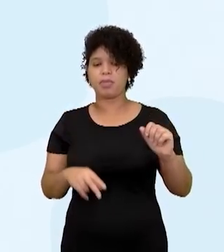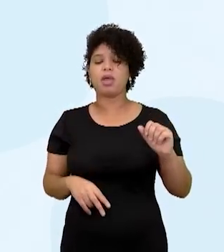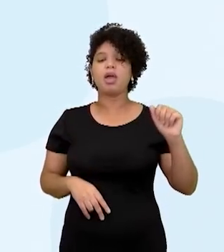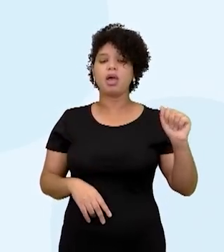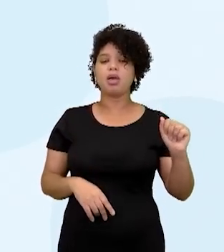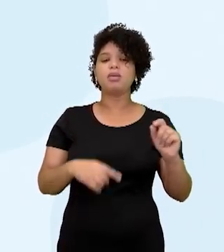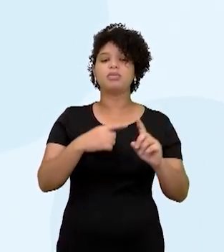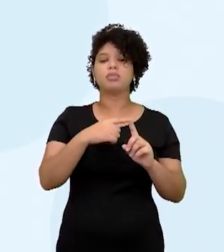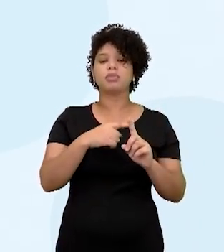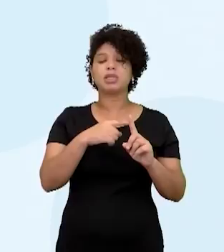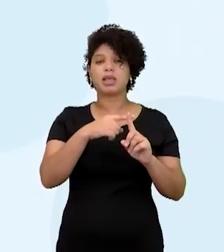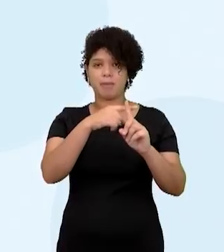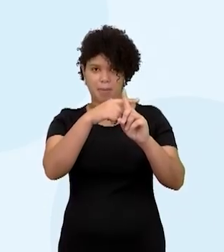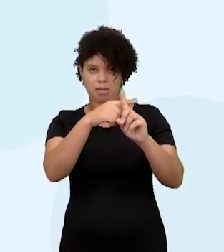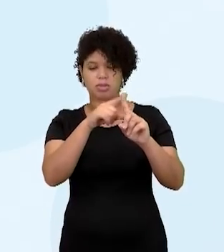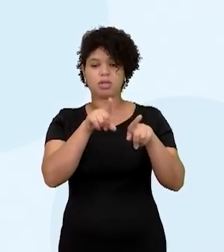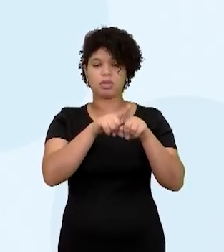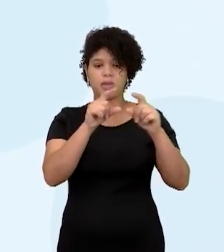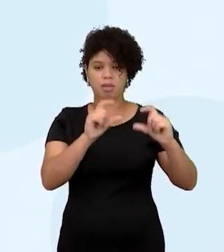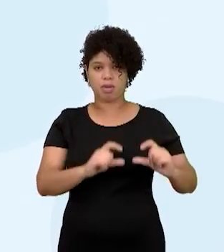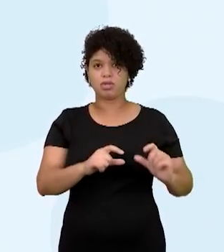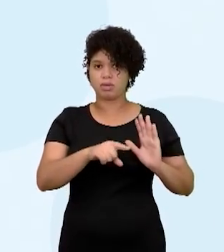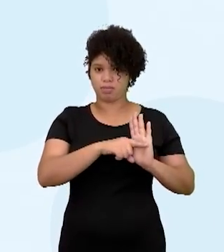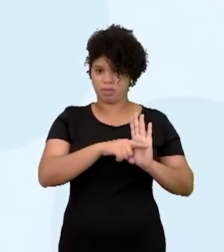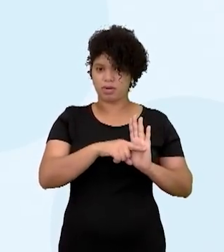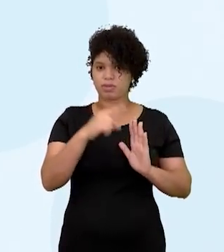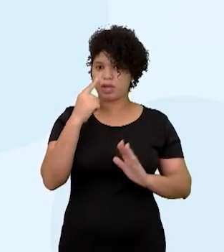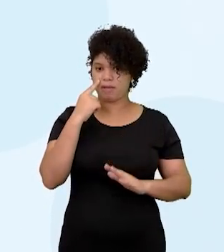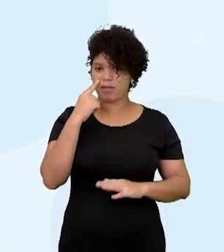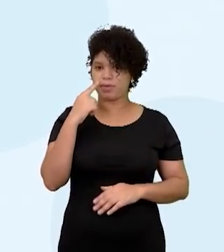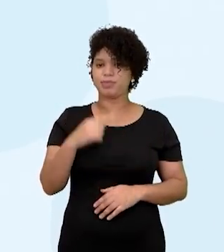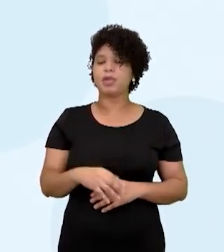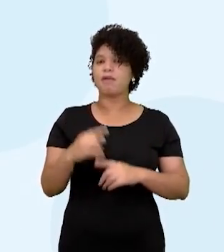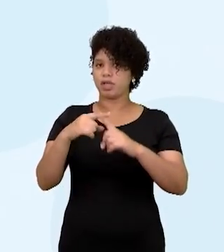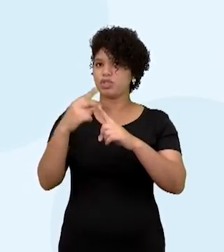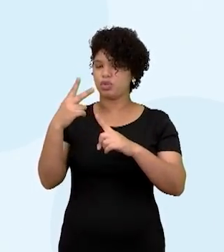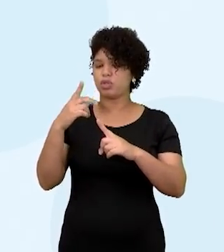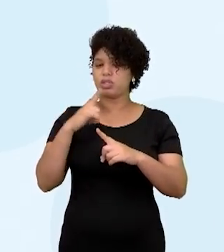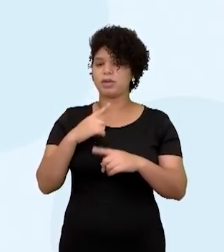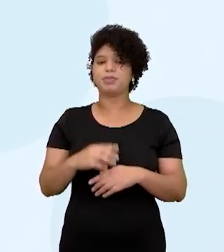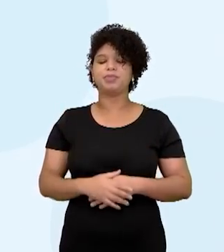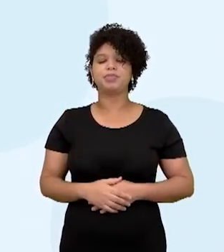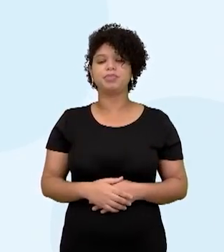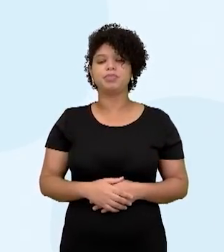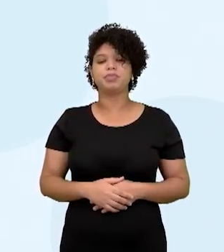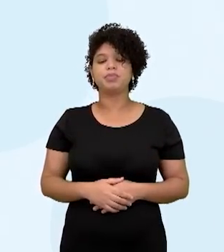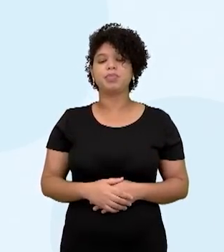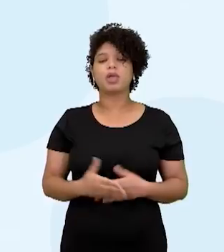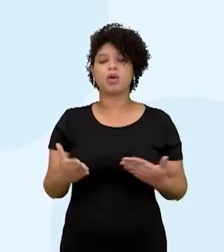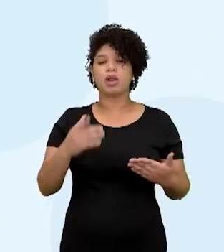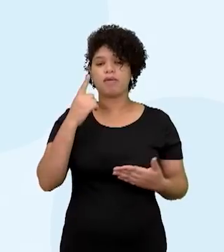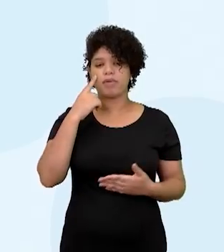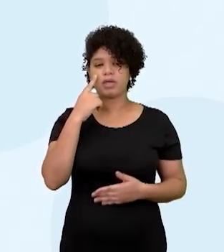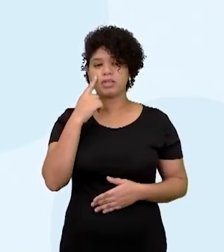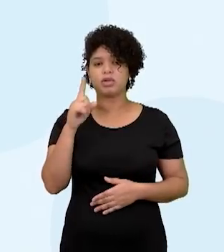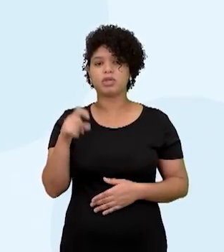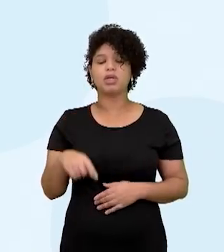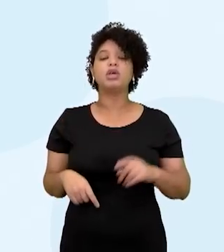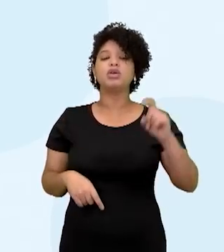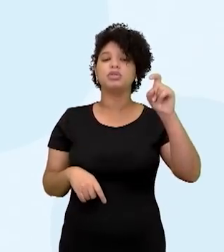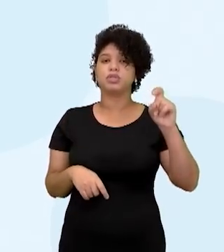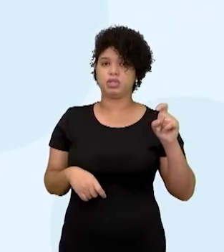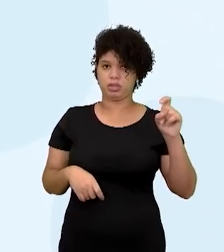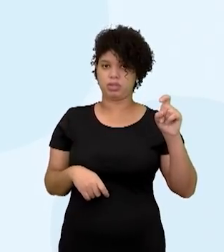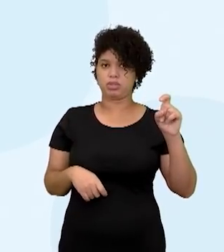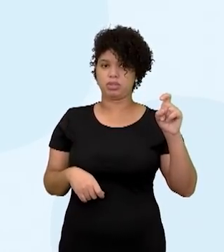dois quadrados e lá no meio eu tenho a multiplicação vezes 2. Então, vamos começar aqui, x mais 4 ao quadrado. Bom, o primeiro termo é o x. Então,